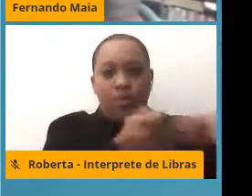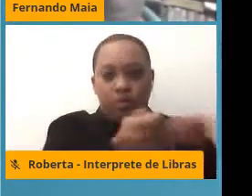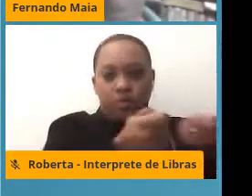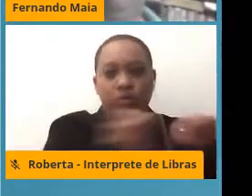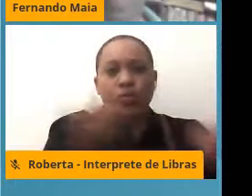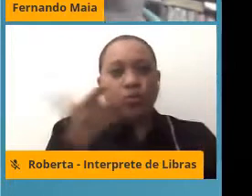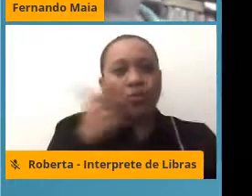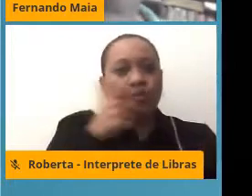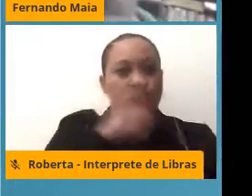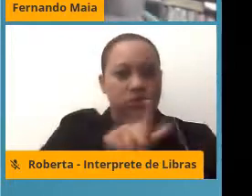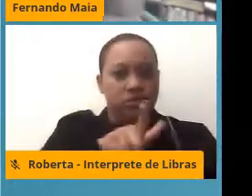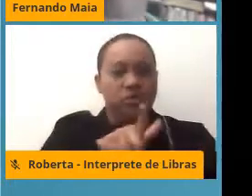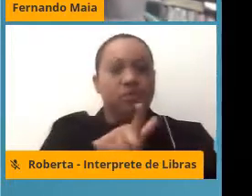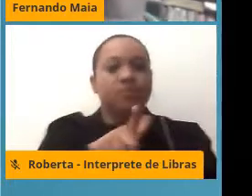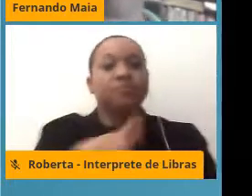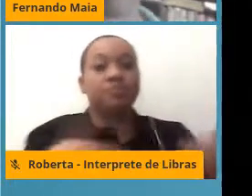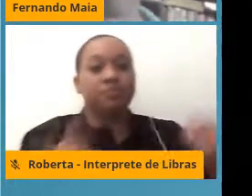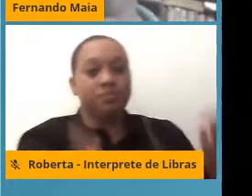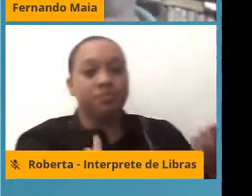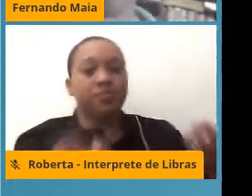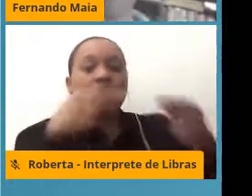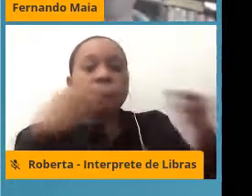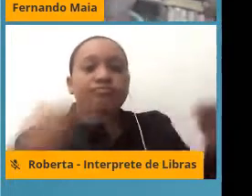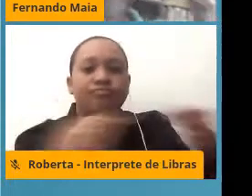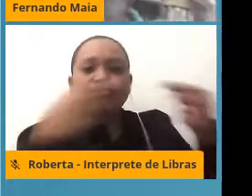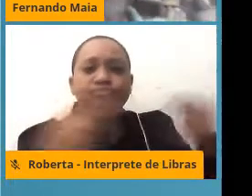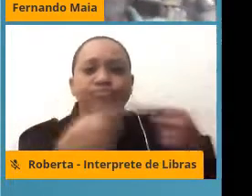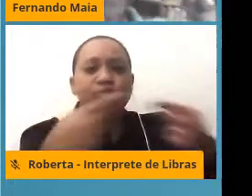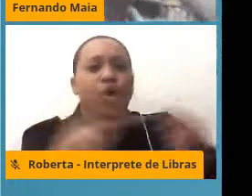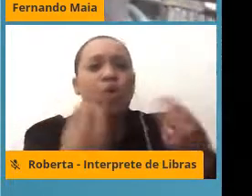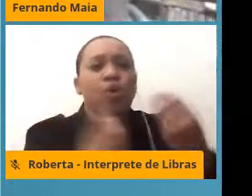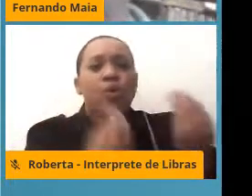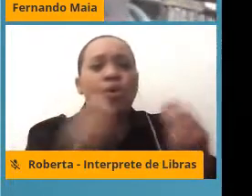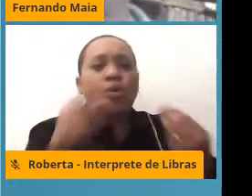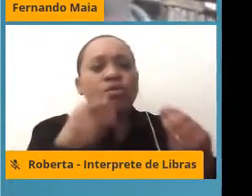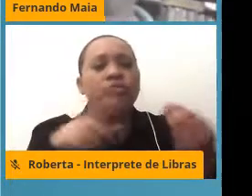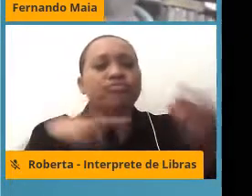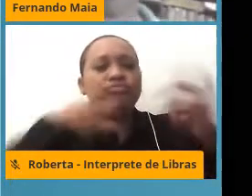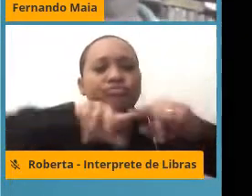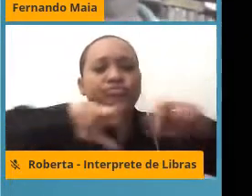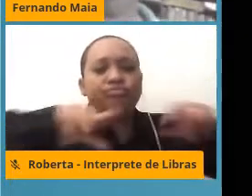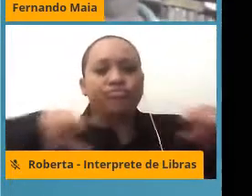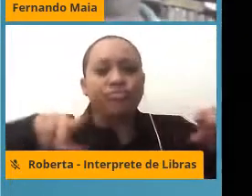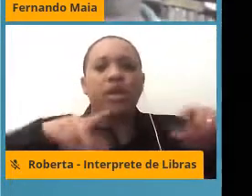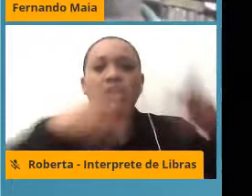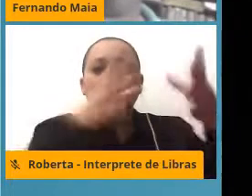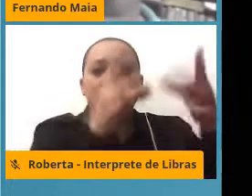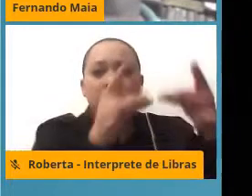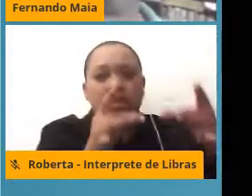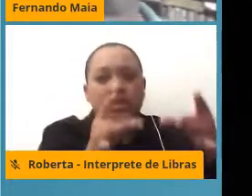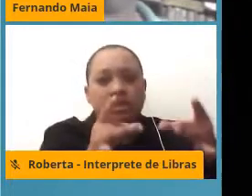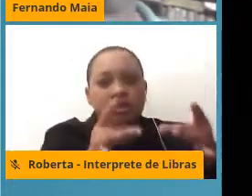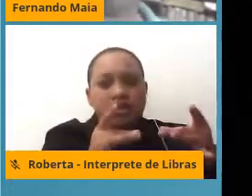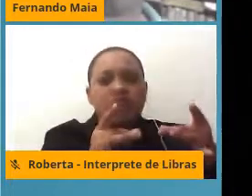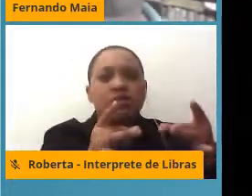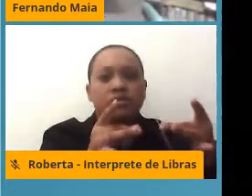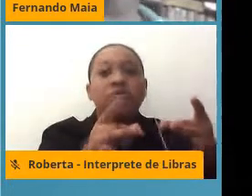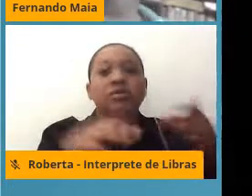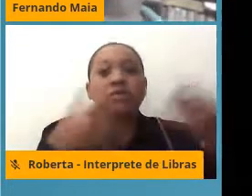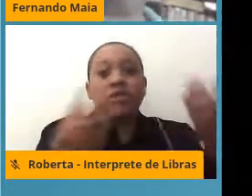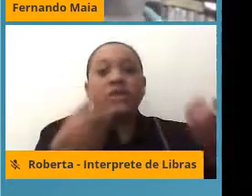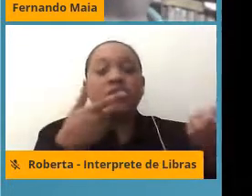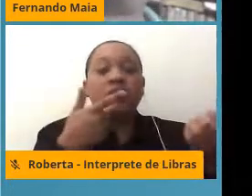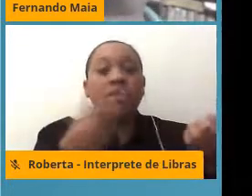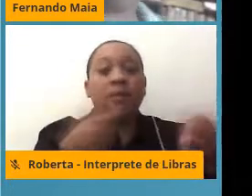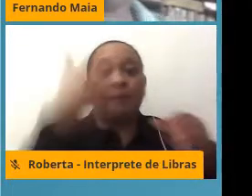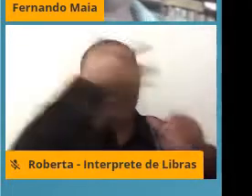certo? Evidências, como esses coronavírus são muito disseminados entre animais e pessoas,